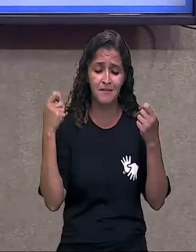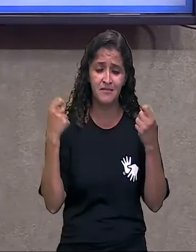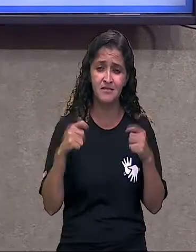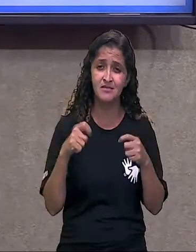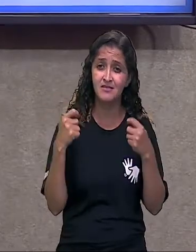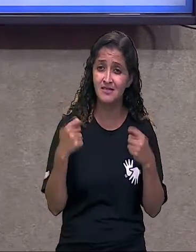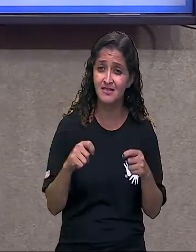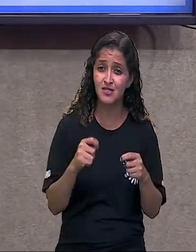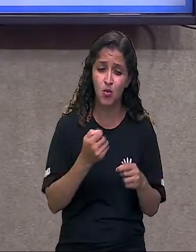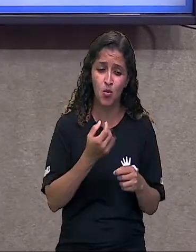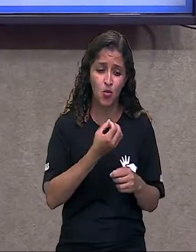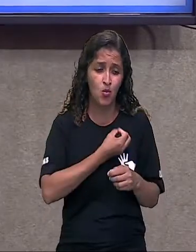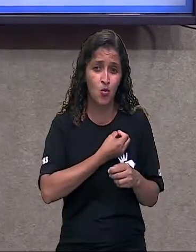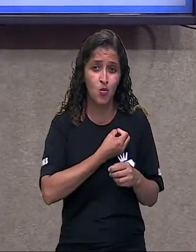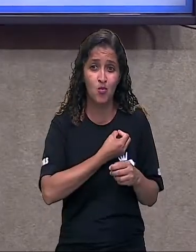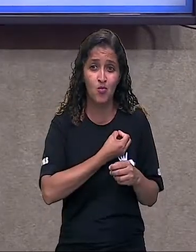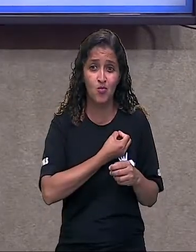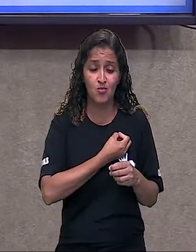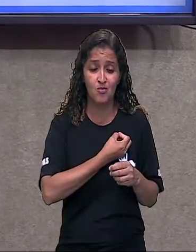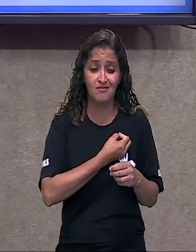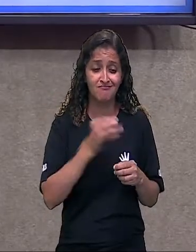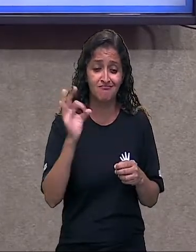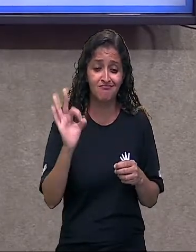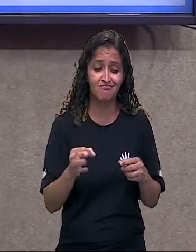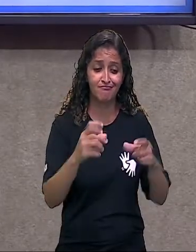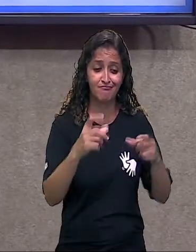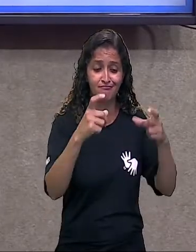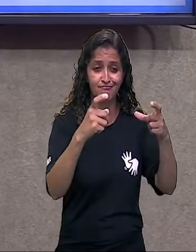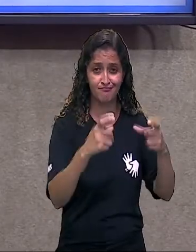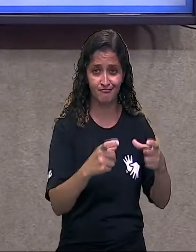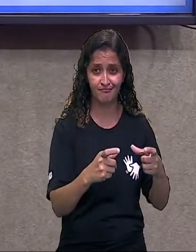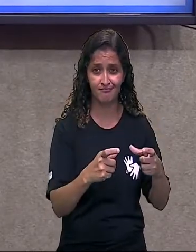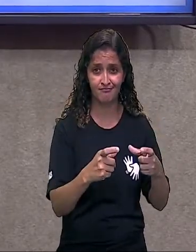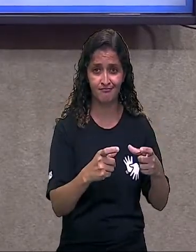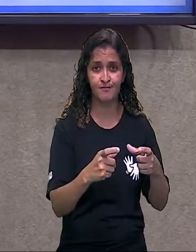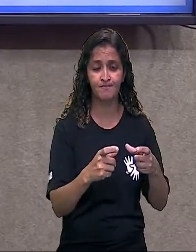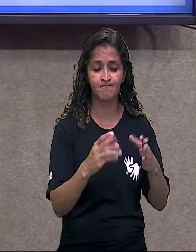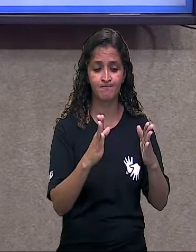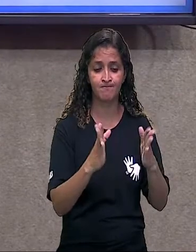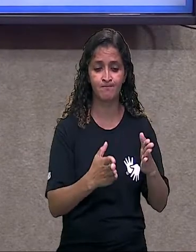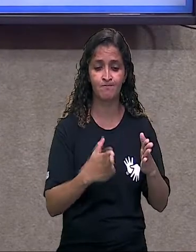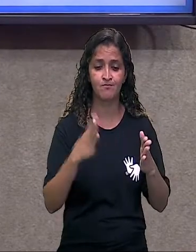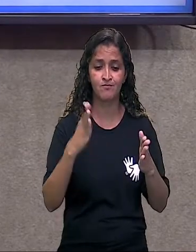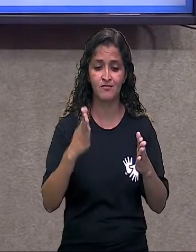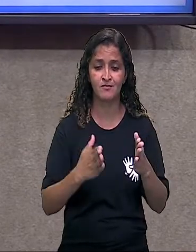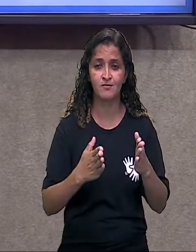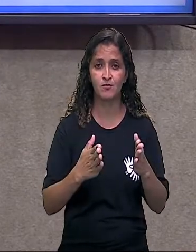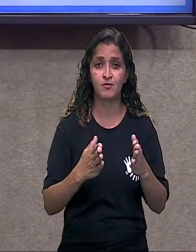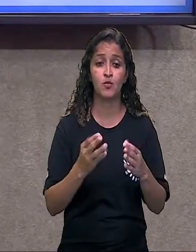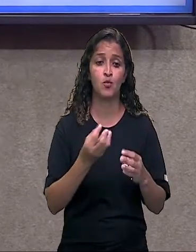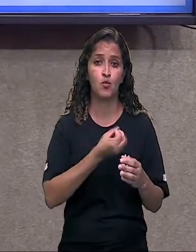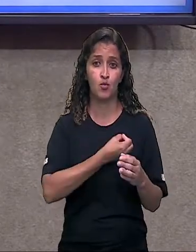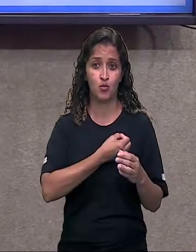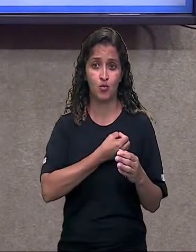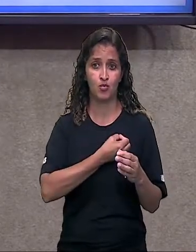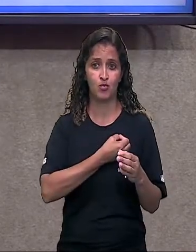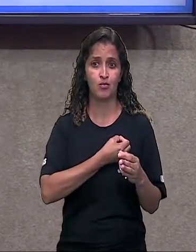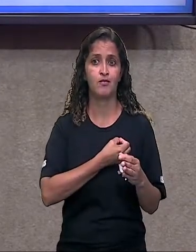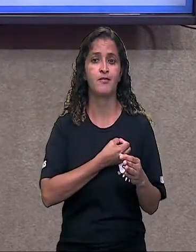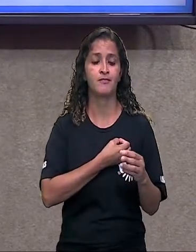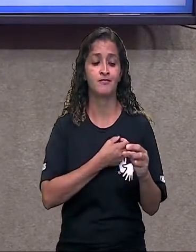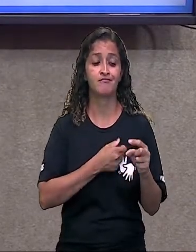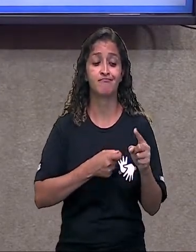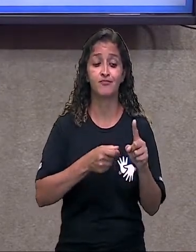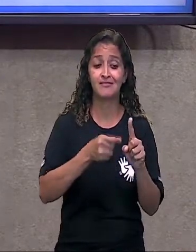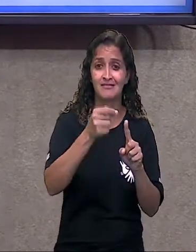representar cada número na sua casa. Então, você precisa de colocar o número que representa a unidade dentro